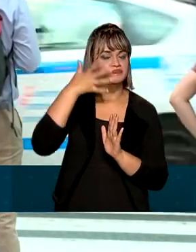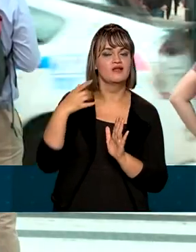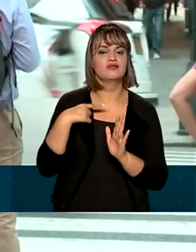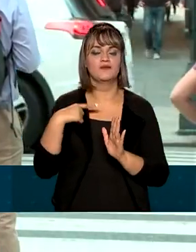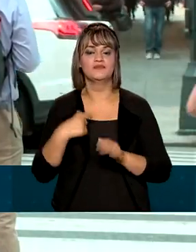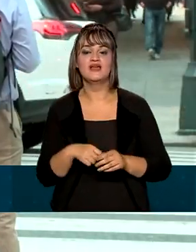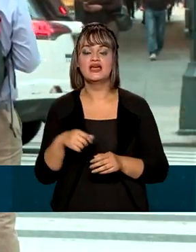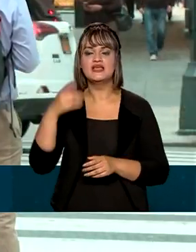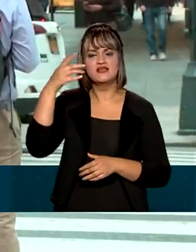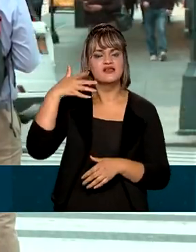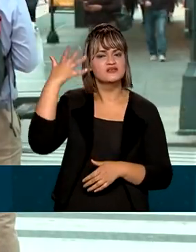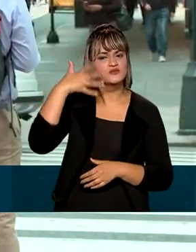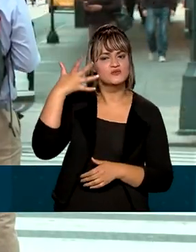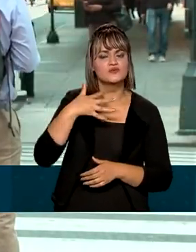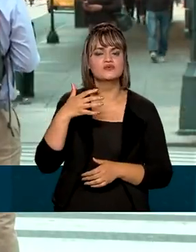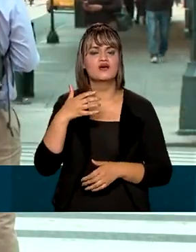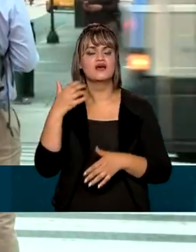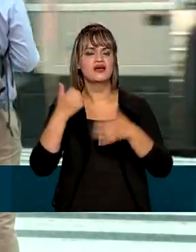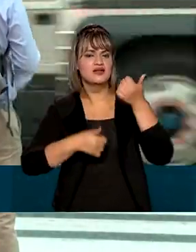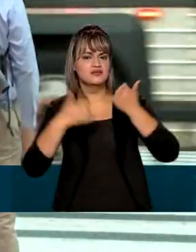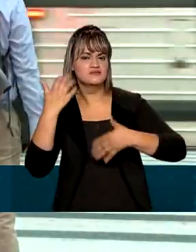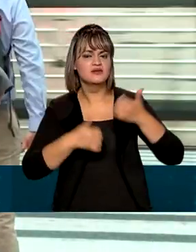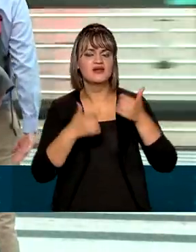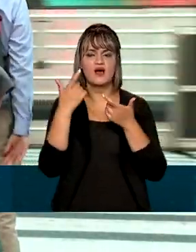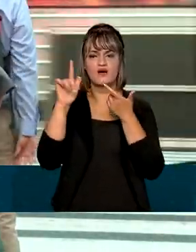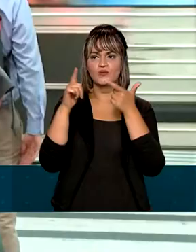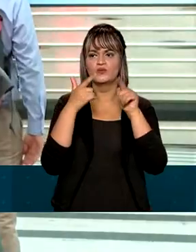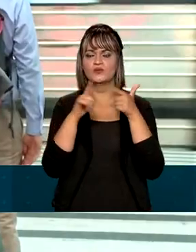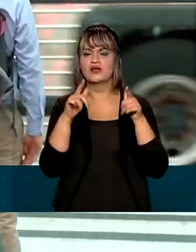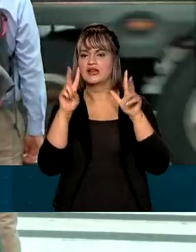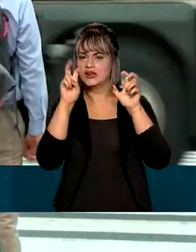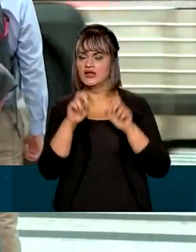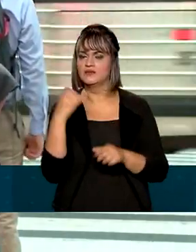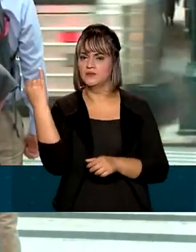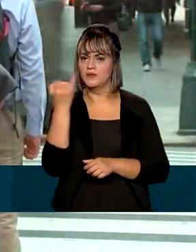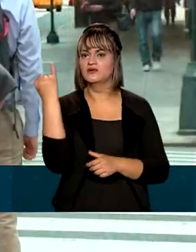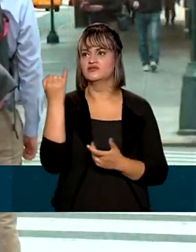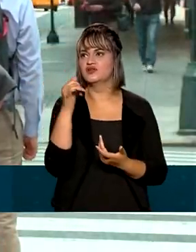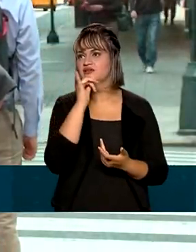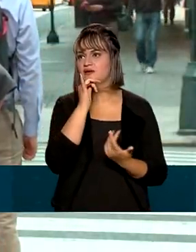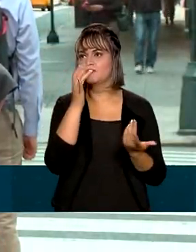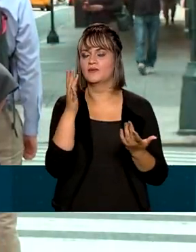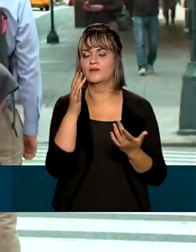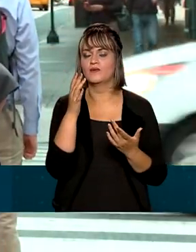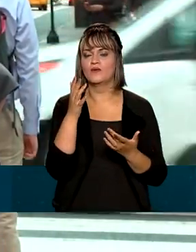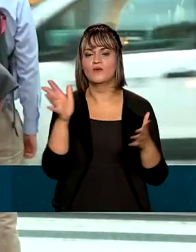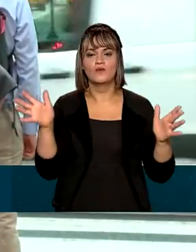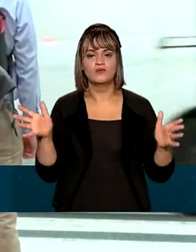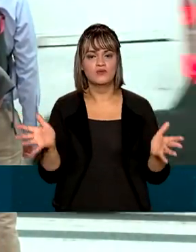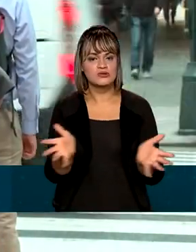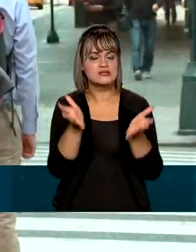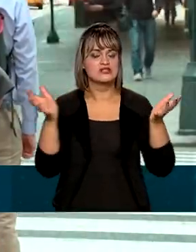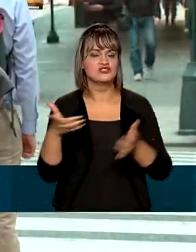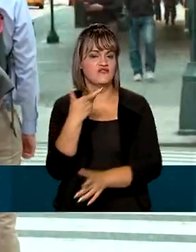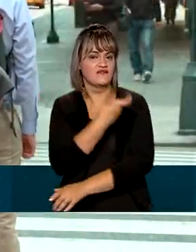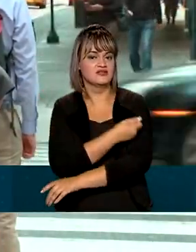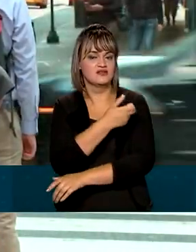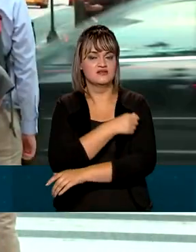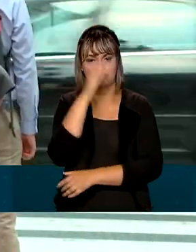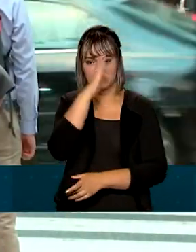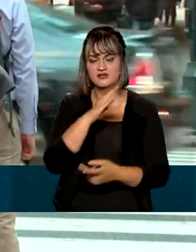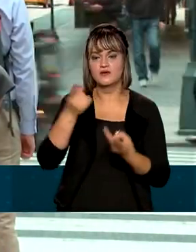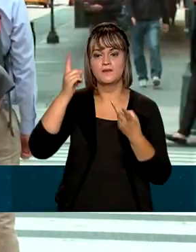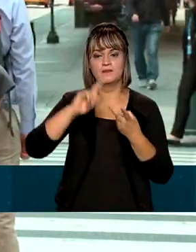e neste discurso o presidente Jair bolsonaro deve tratar sobre assuntos importantes como a campanha de vacinação no Brasil